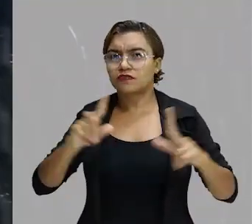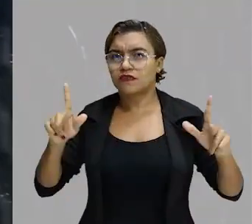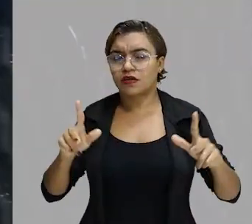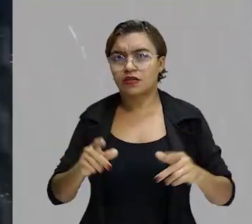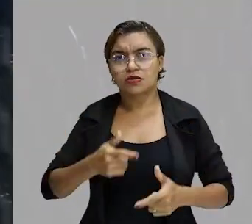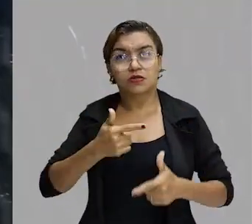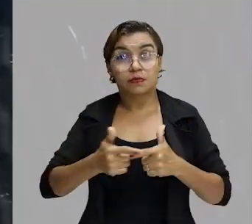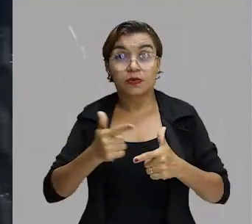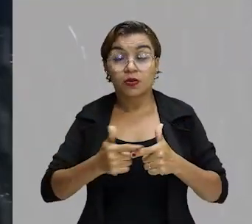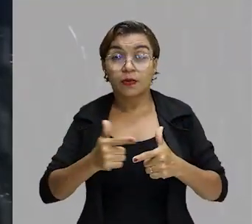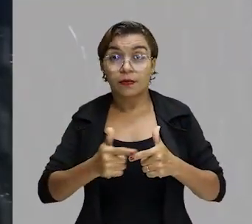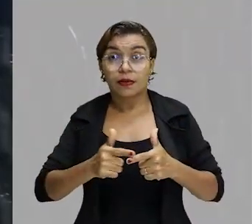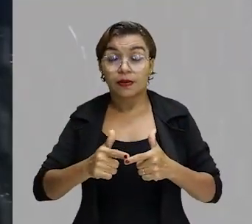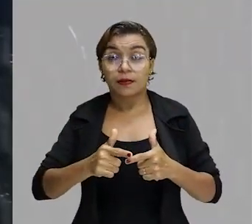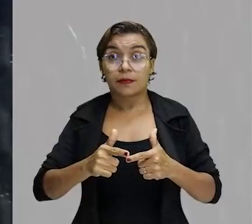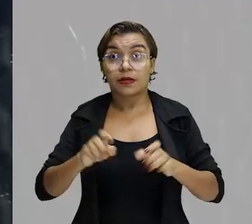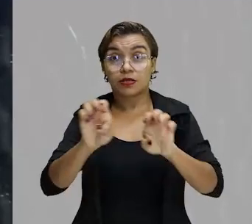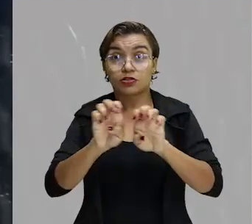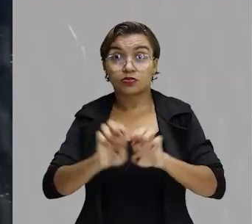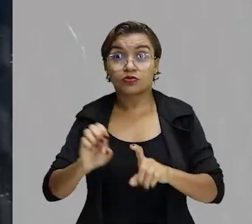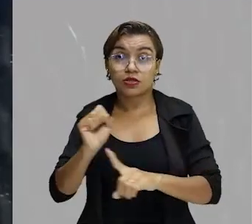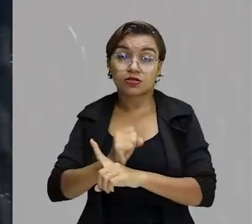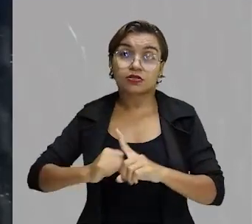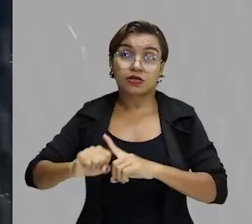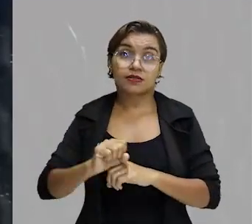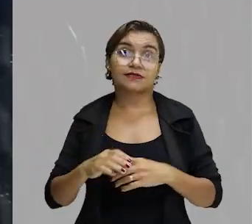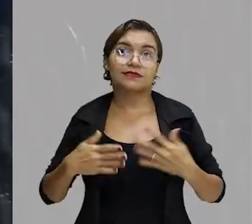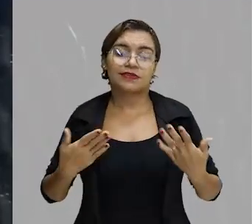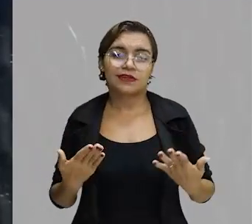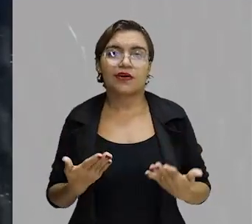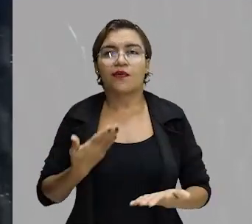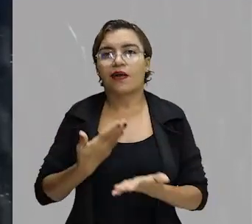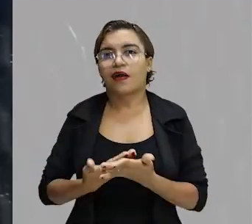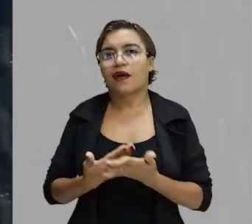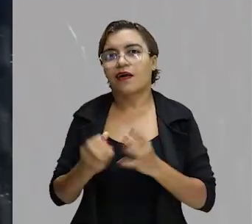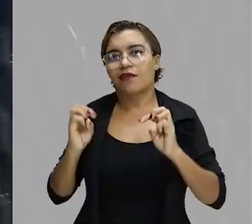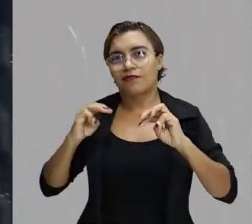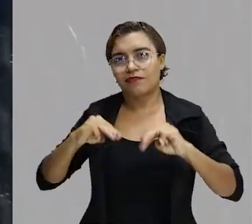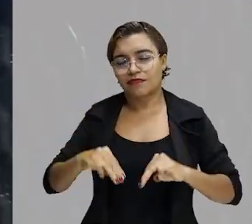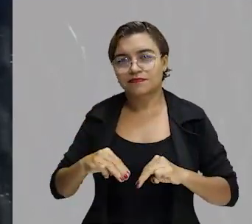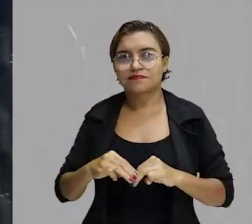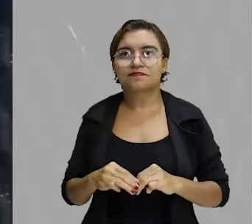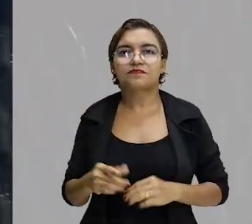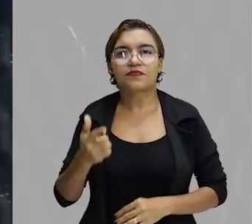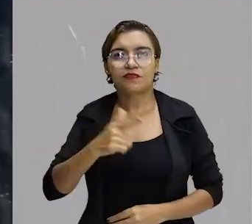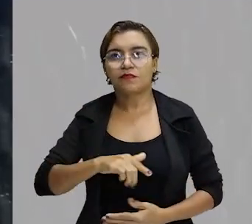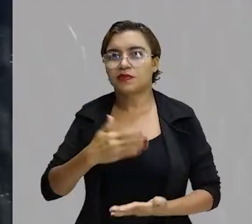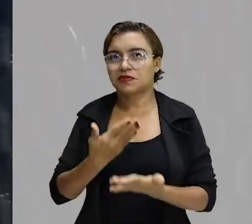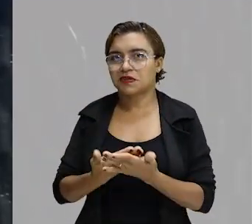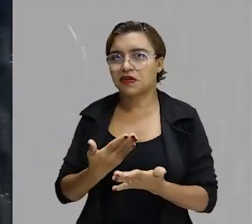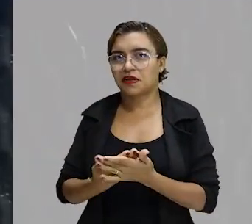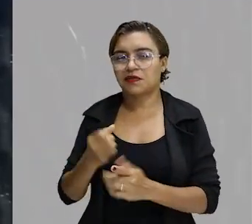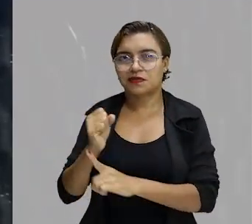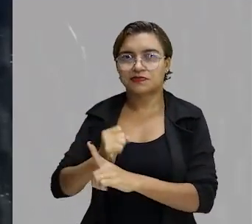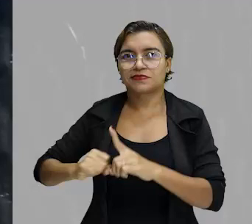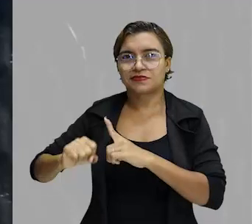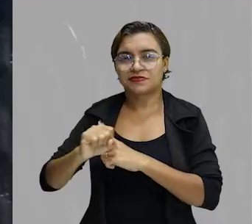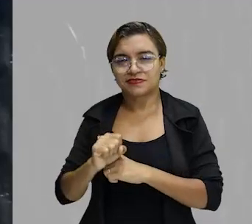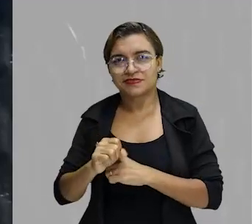que existem na estrutura social. E com isso, meus queridos, eu me despeço de vocês, mais uma aula de Sociologia,